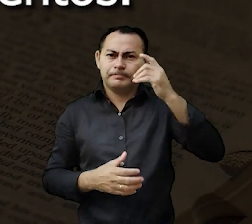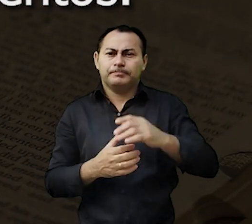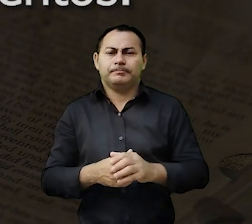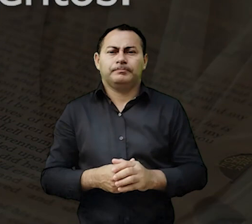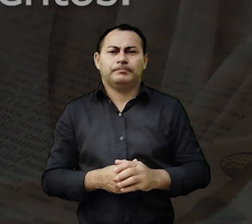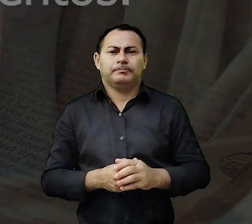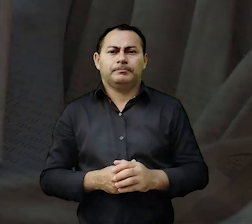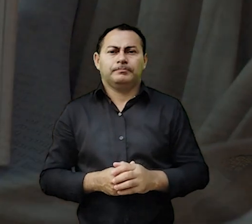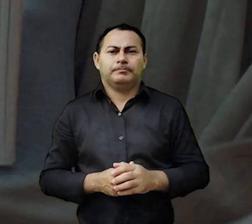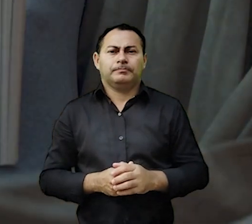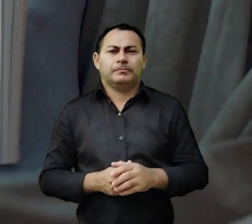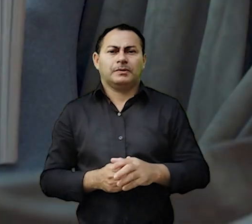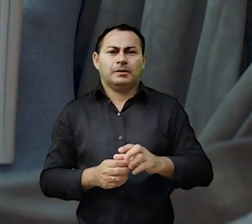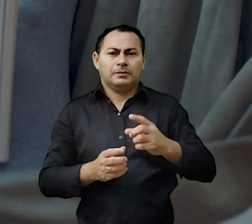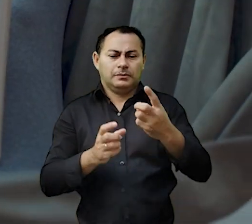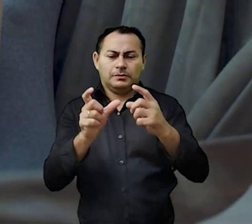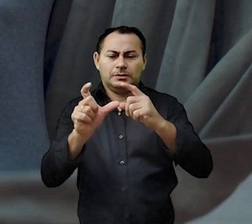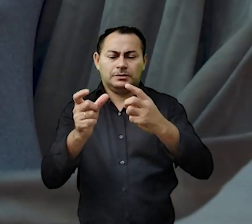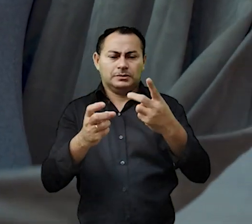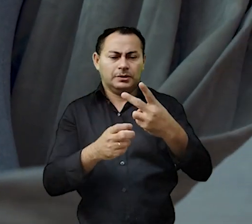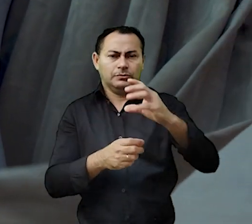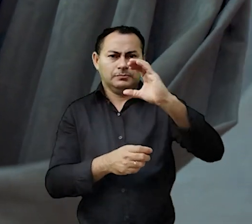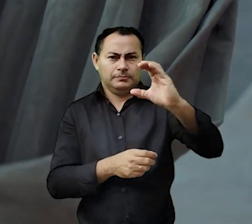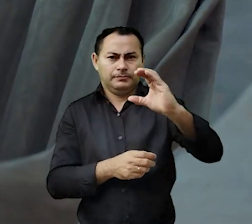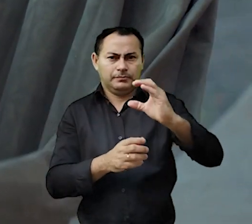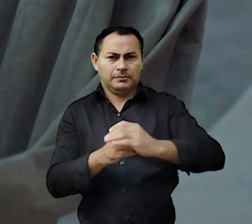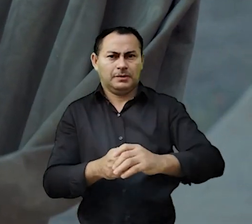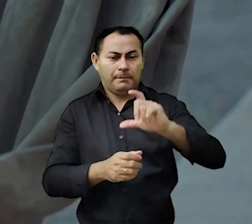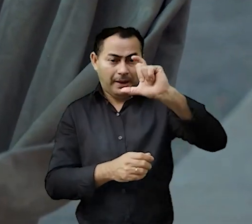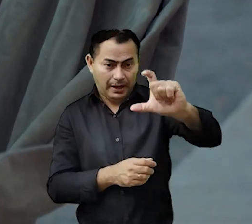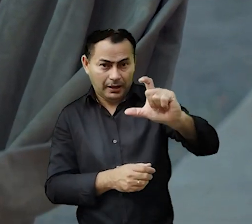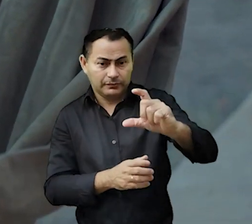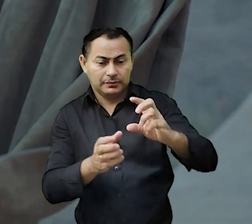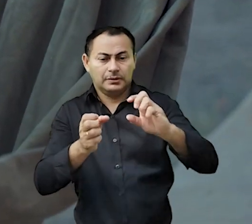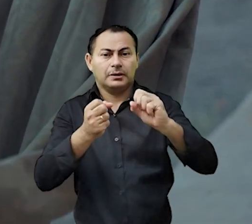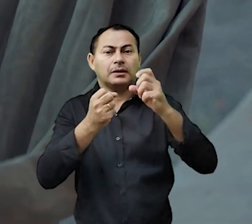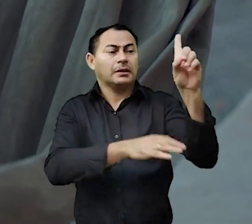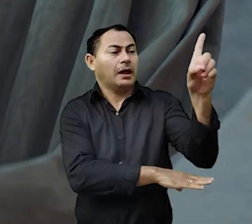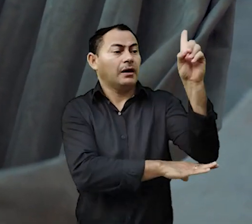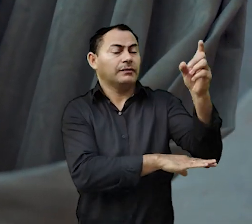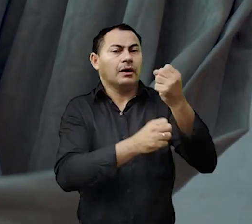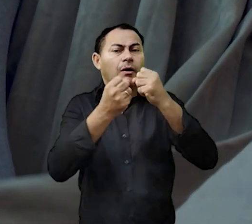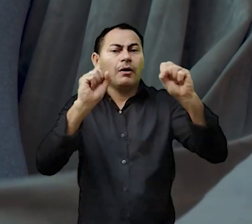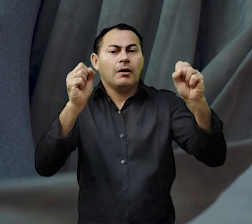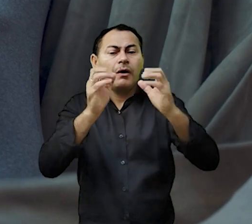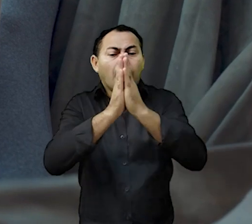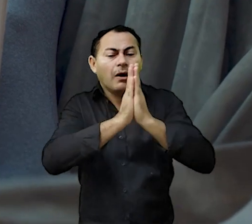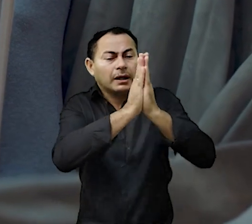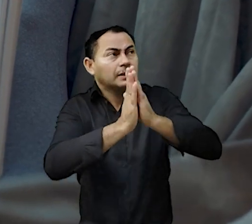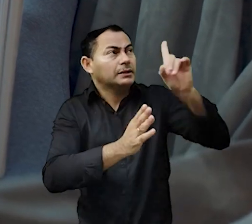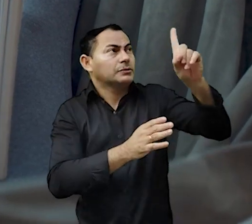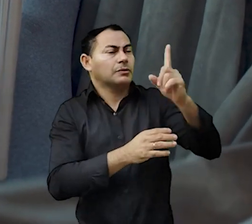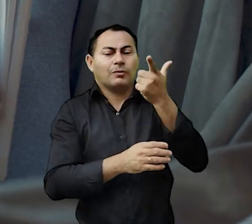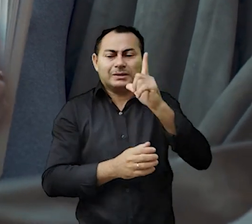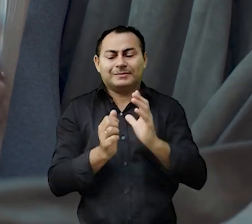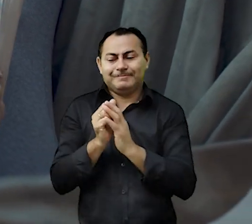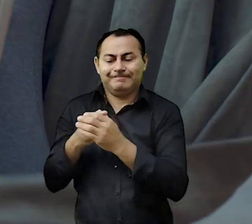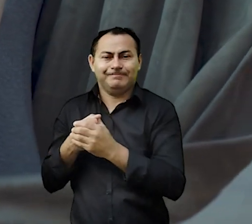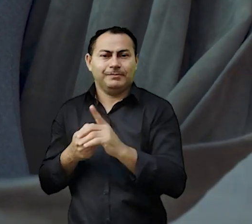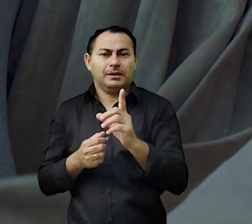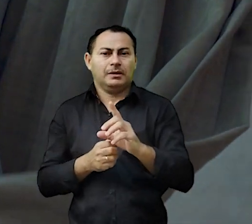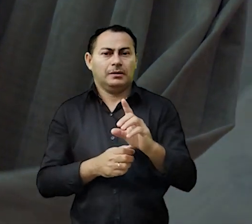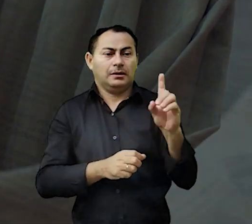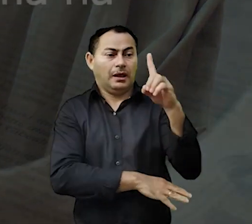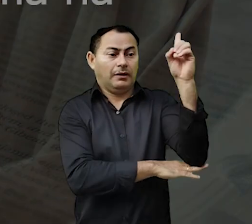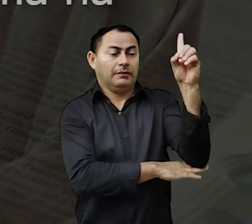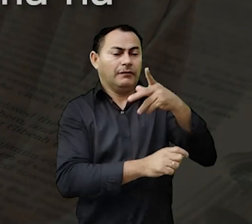pensamentos. No segundo parágrafo deste salmo, Davi está orando ao Deus de quem ele não consegue escapar.